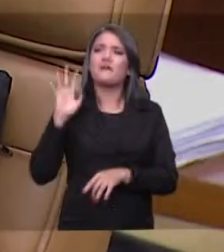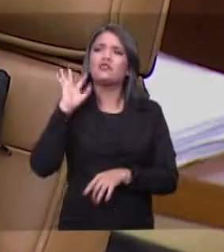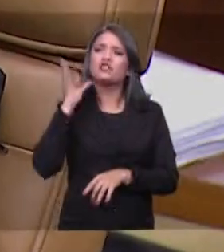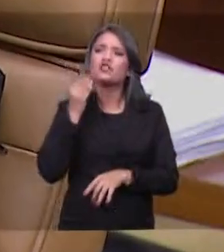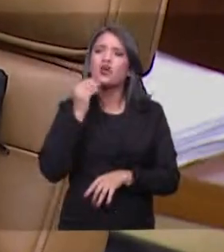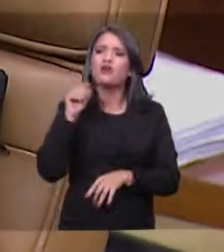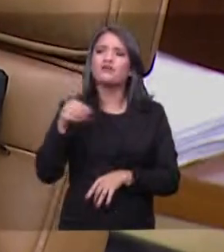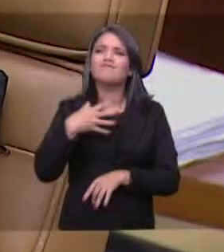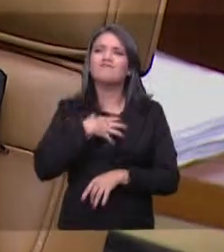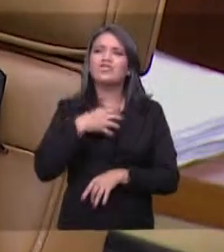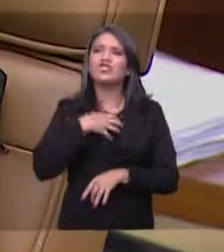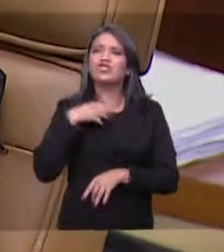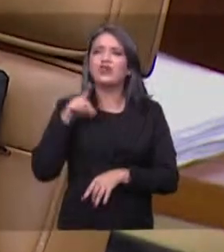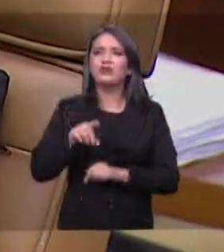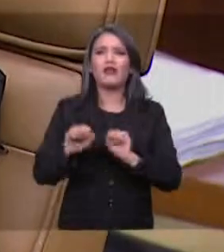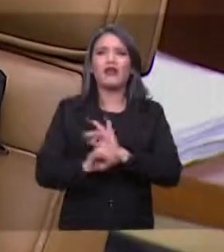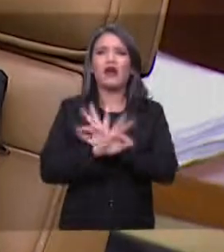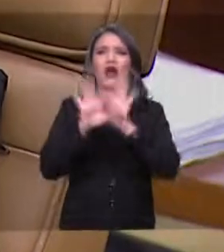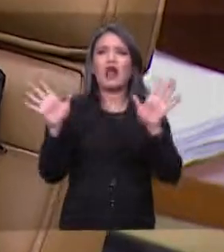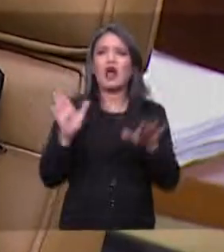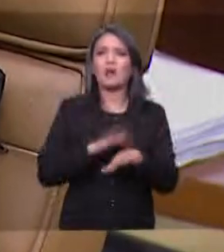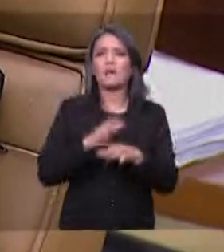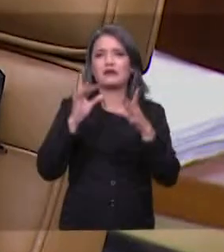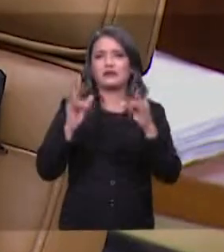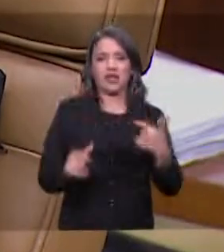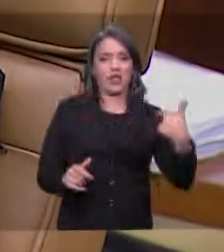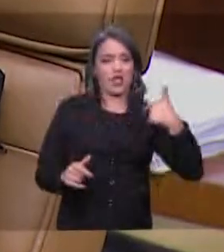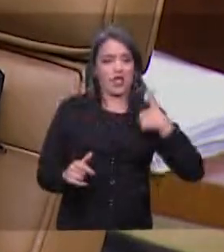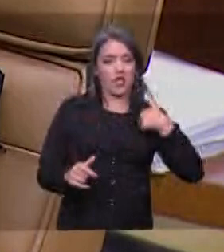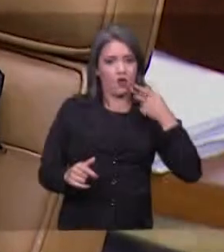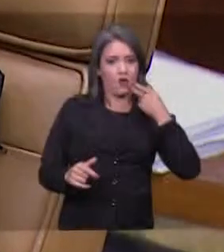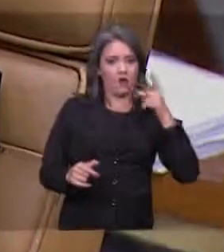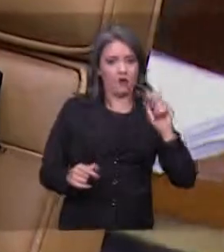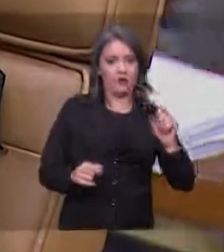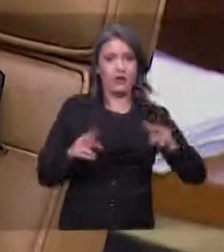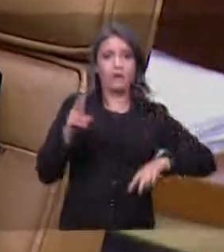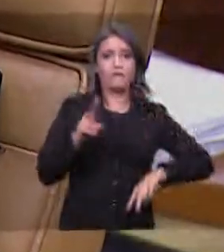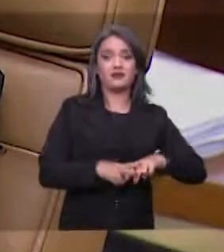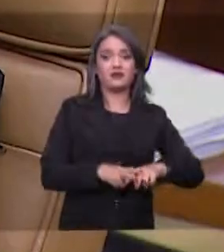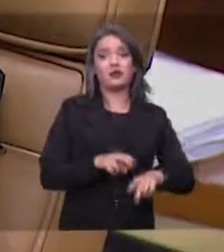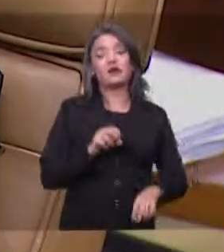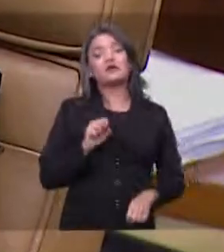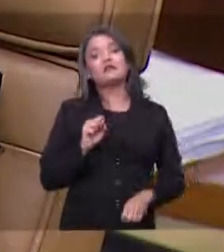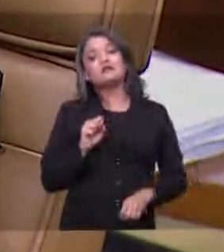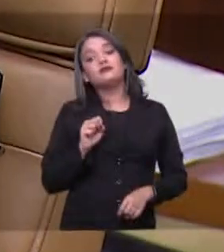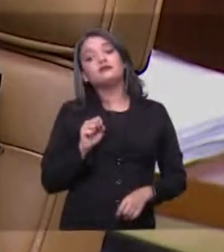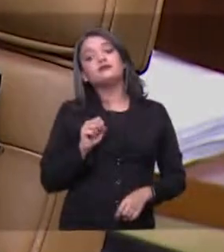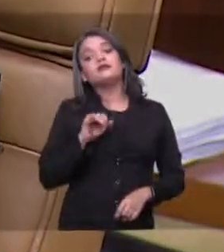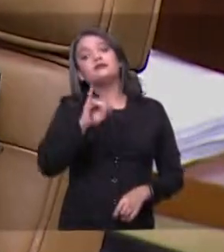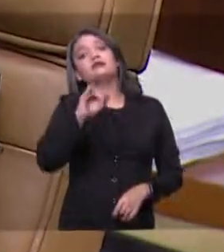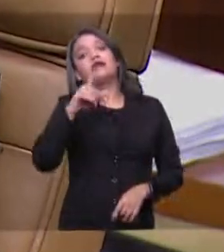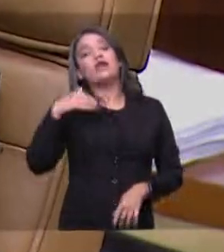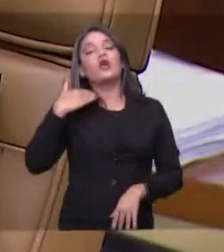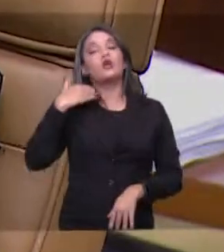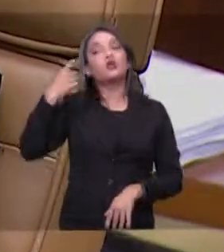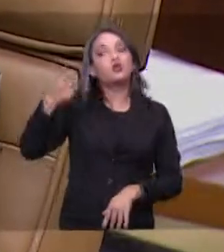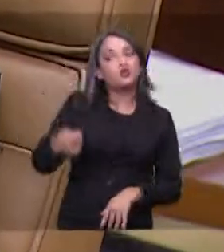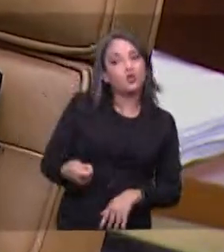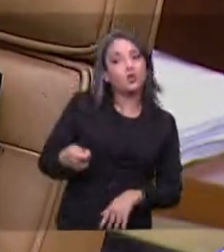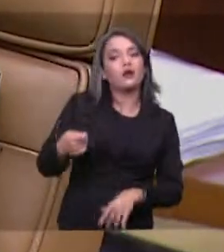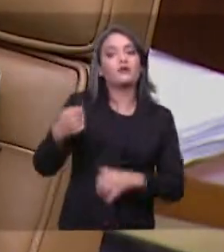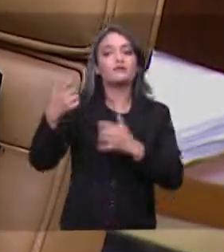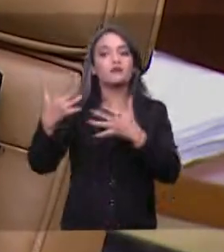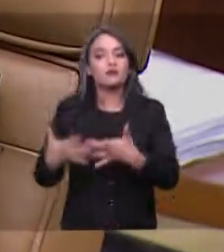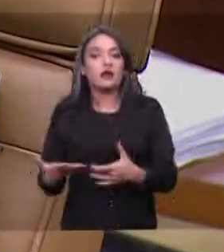Toffoli está mais clara. Está mais clara. A minha diz assim, a prisão, salvo decisão fundamentada do juiz, que a prisão